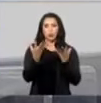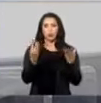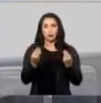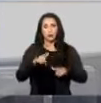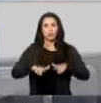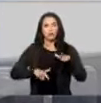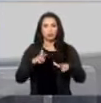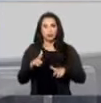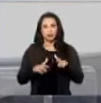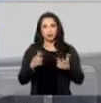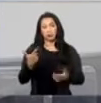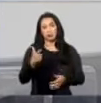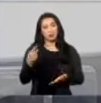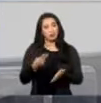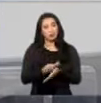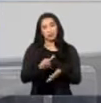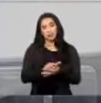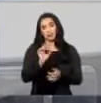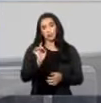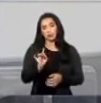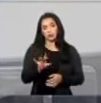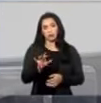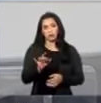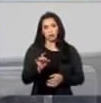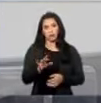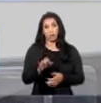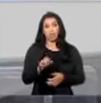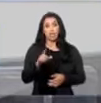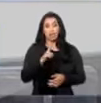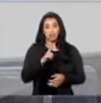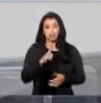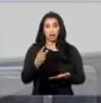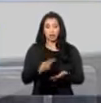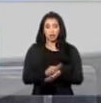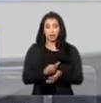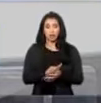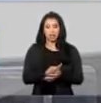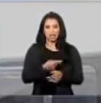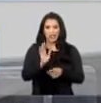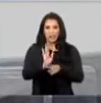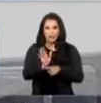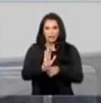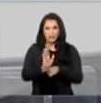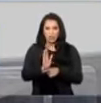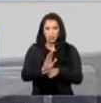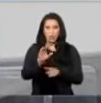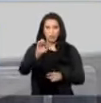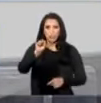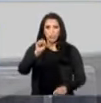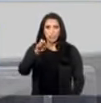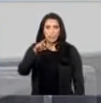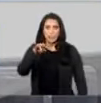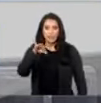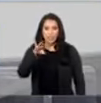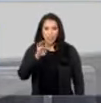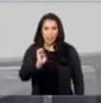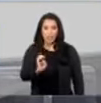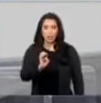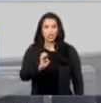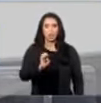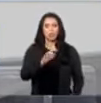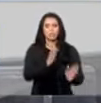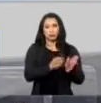apenas no Brasil. Nós temos hoje um nível de produção de filmes, de séries, de todo tipo de produção audiovisual,